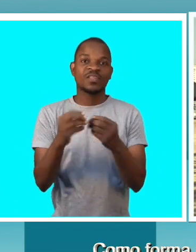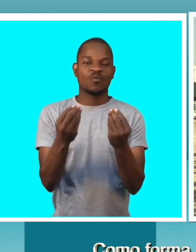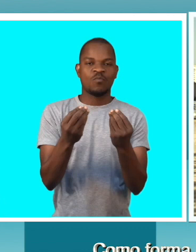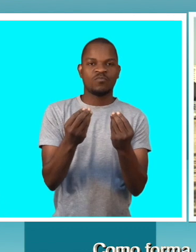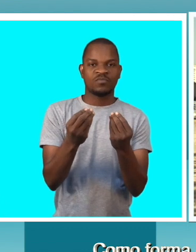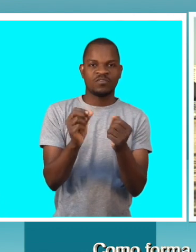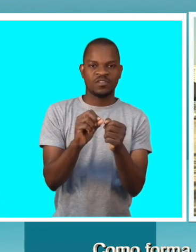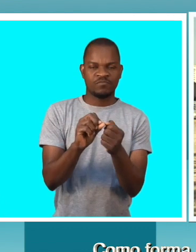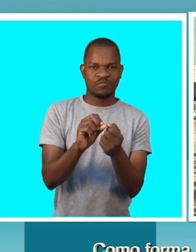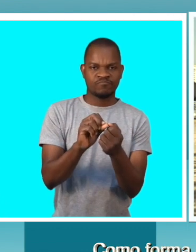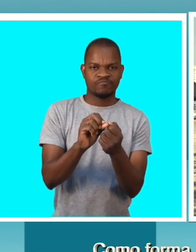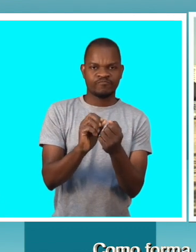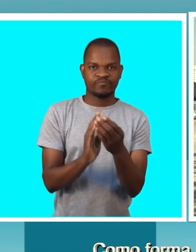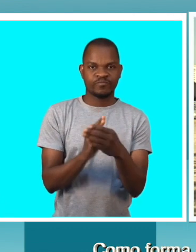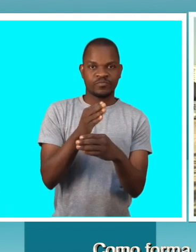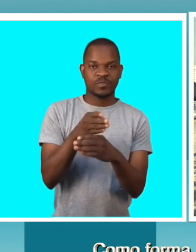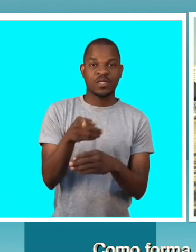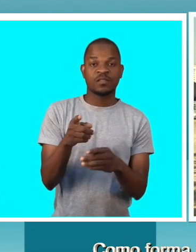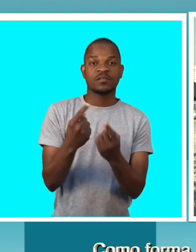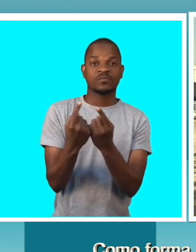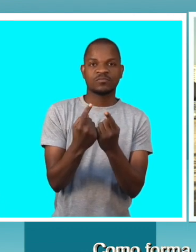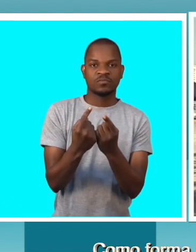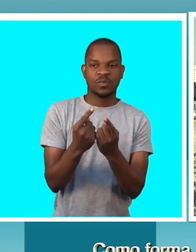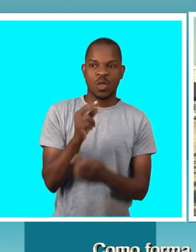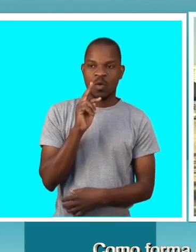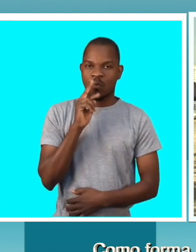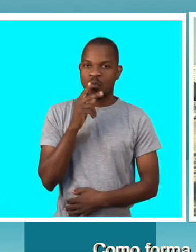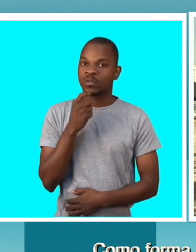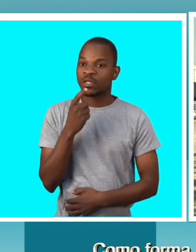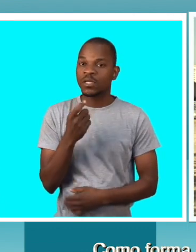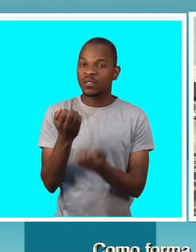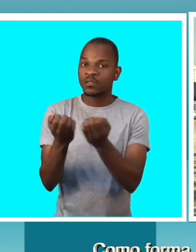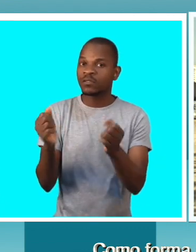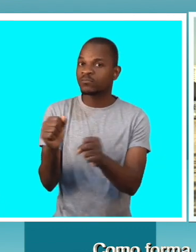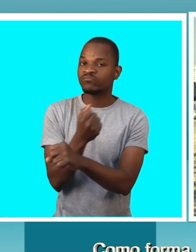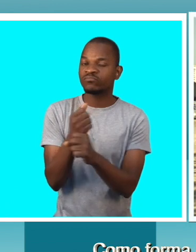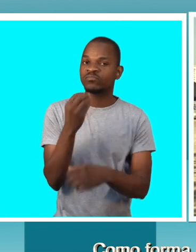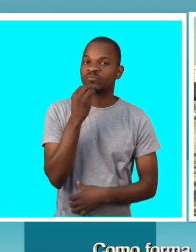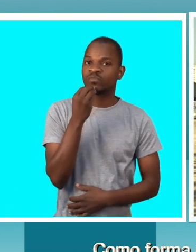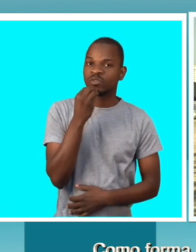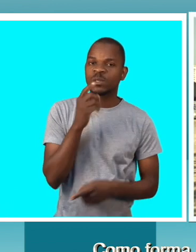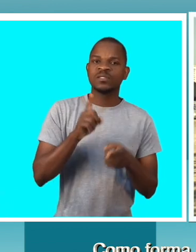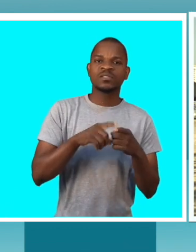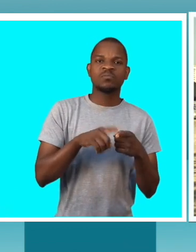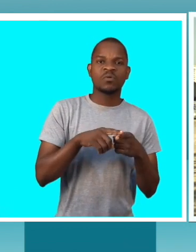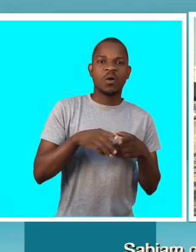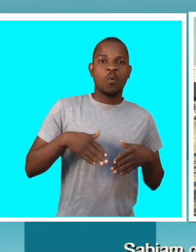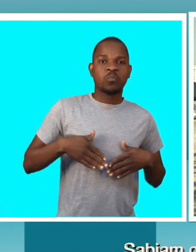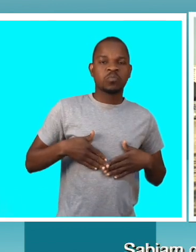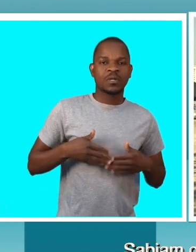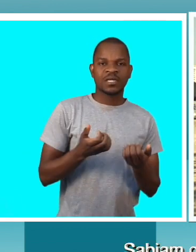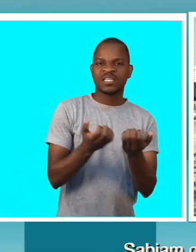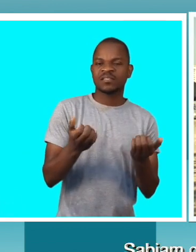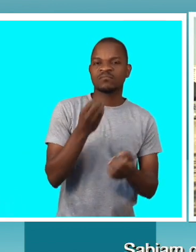acutizar essa questão, tinha que dizer que o ovo não se come crianças, o fígado também, crianças não se podem comer.